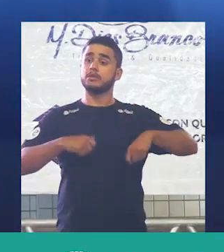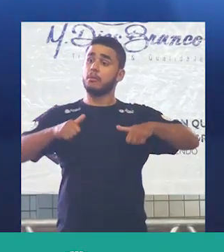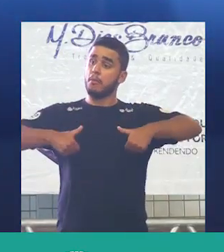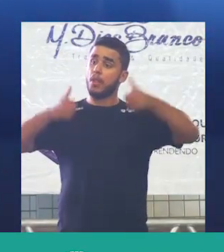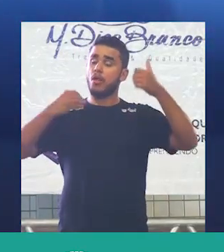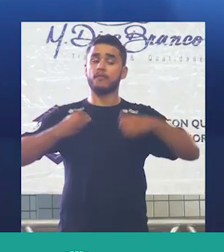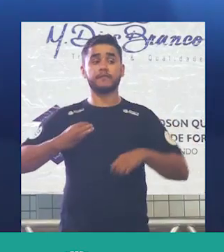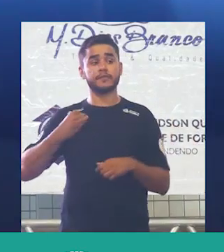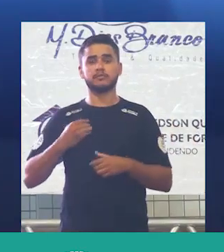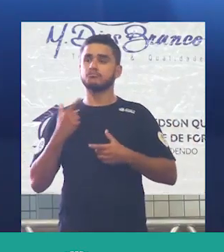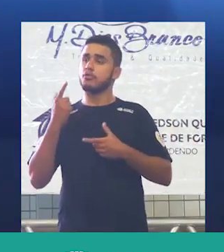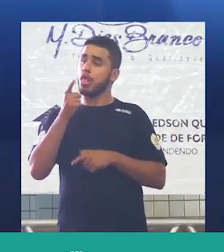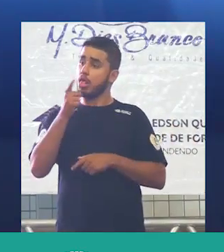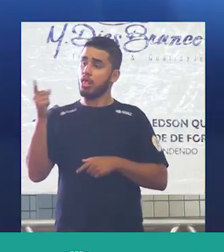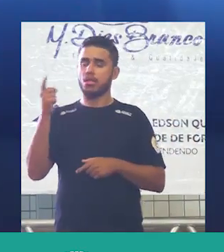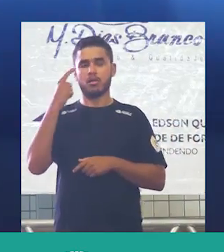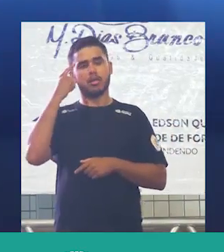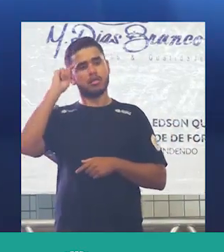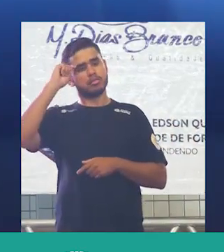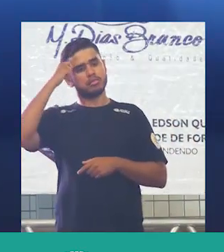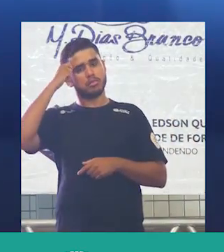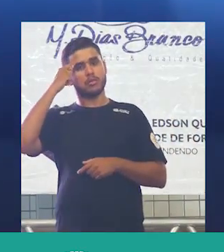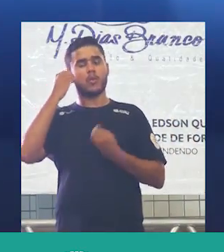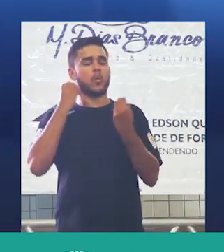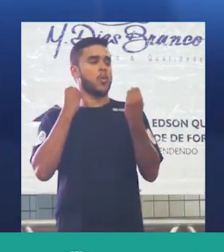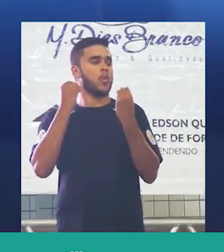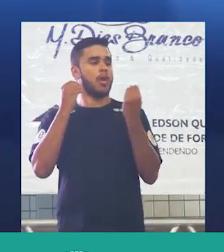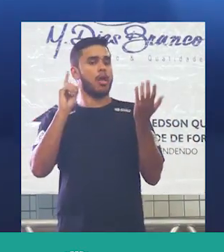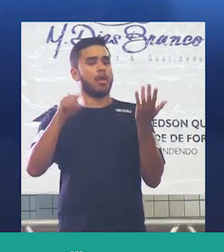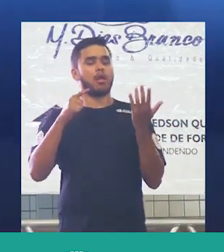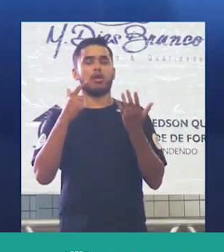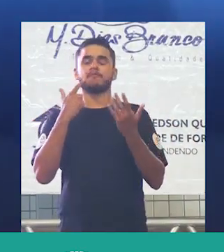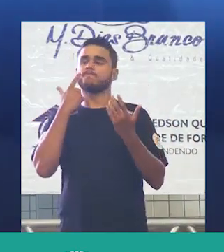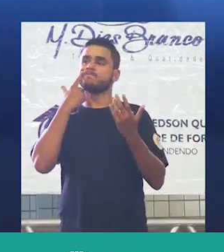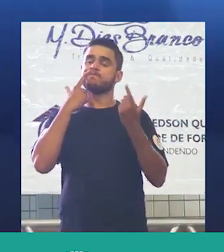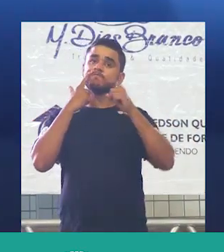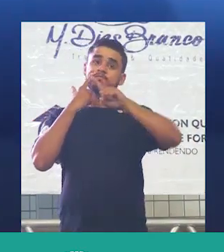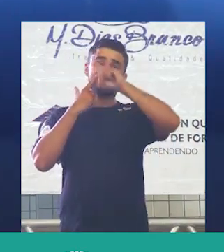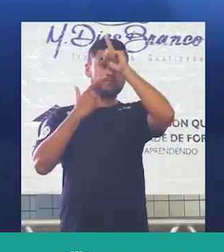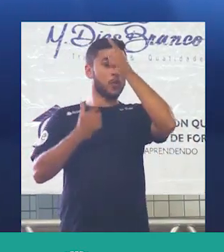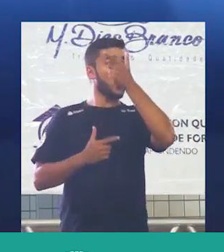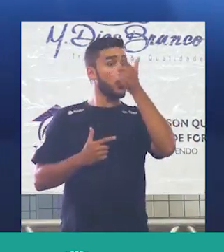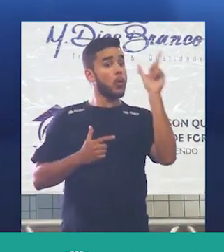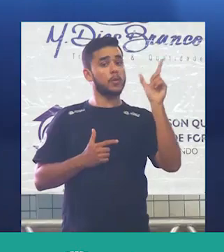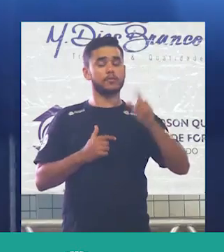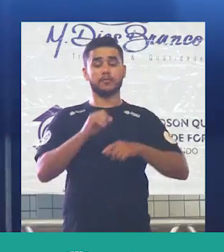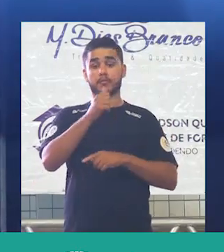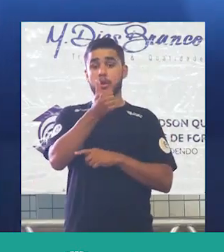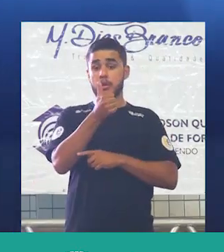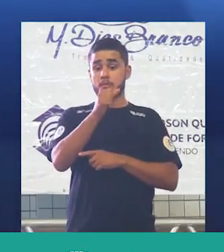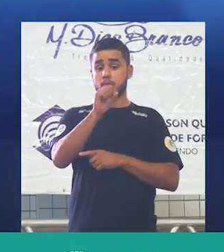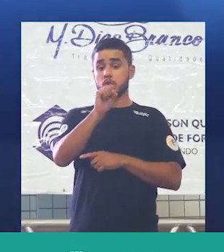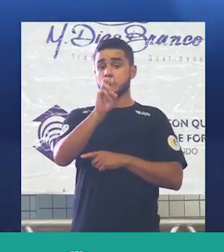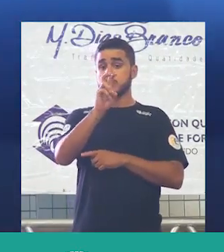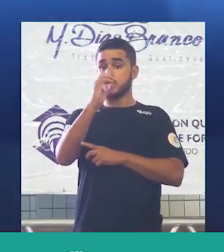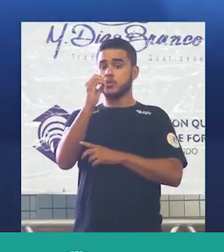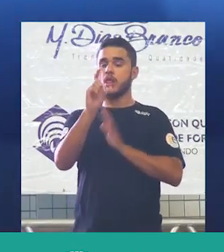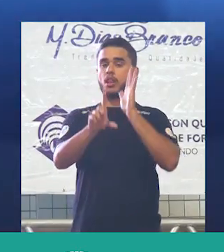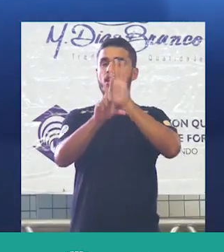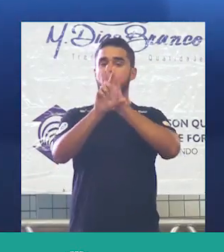numa outra solução para o problema da mão de obra. Em 1850, a Lei Eusébio de